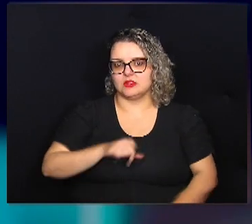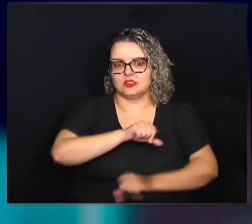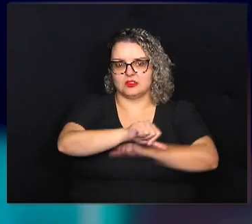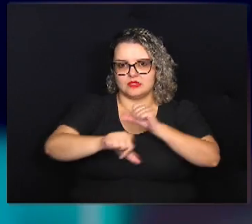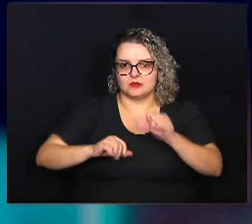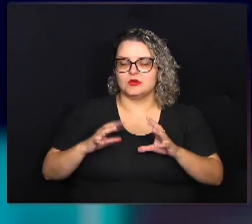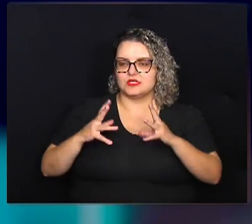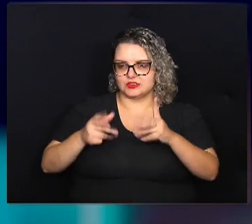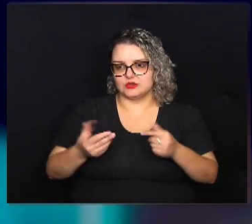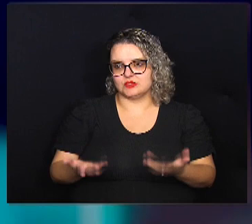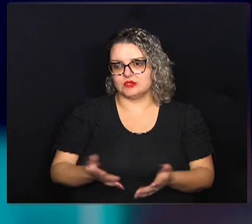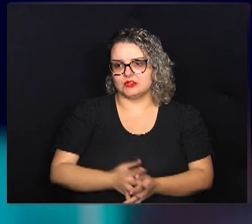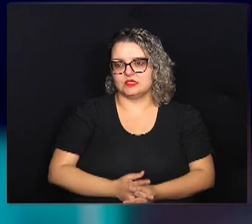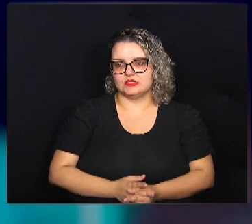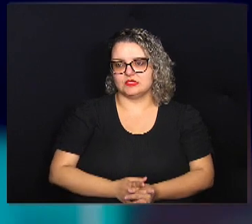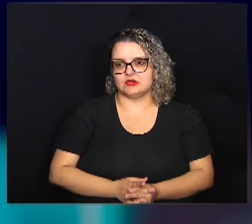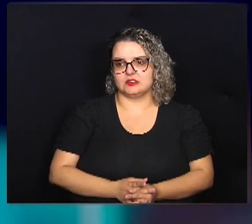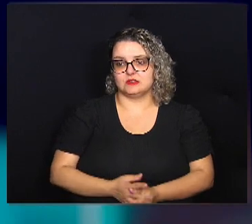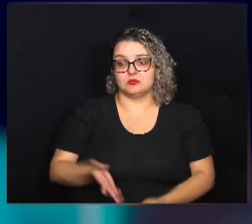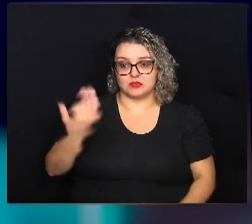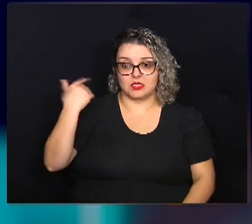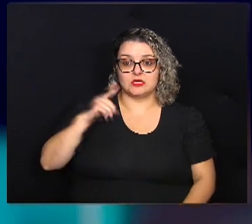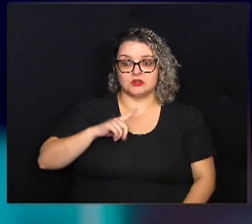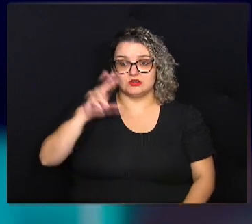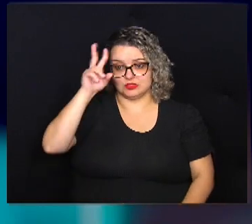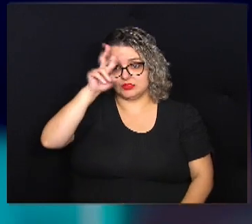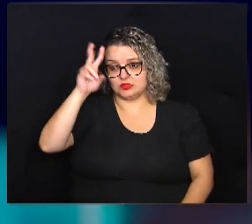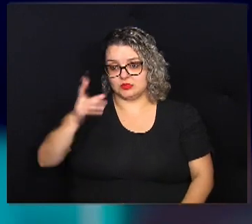todas aí, mas eu tenho na lembrança ainda